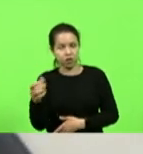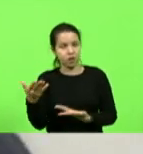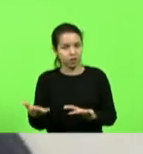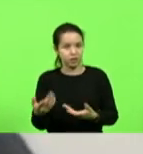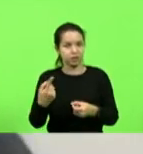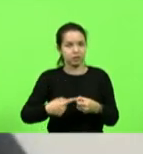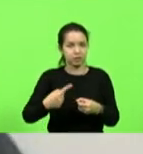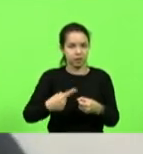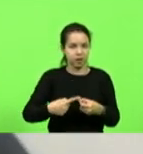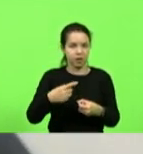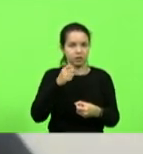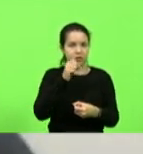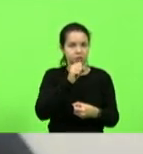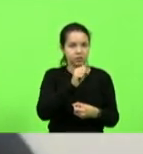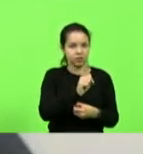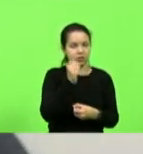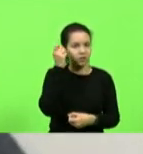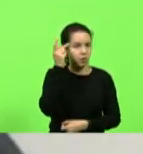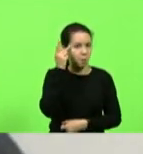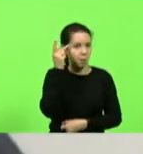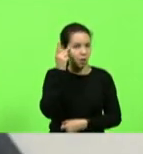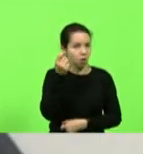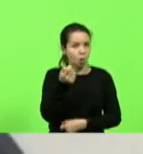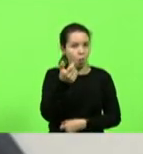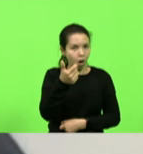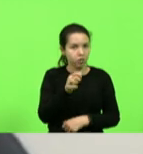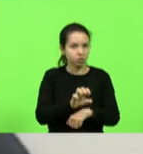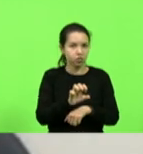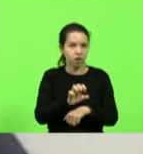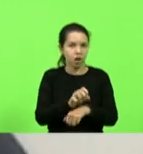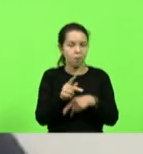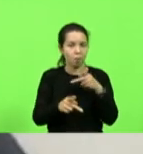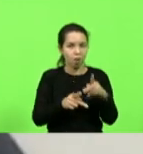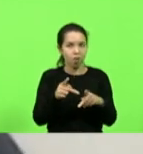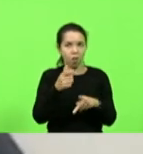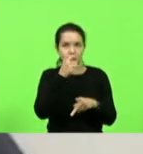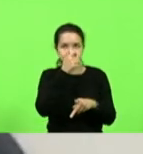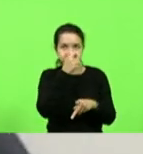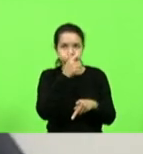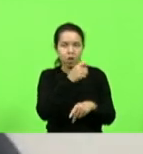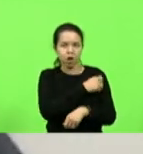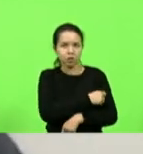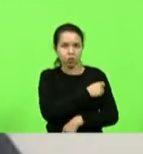gente? Em número de tamanho de população, de número de alunos,